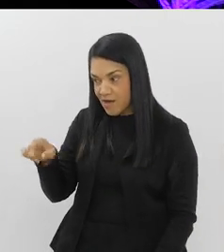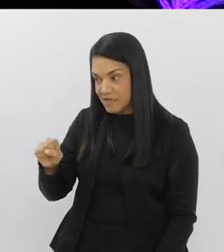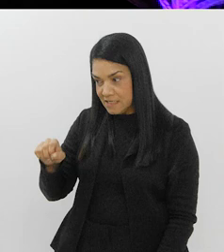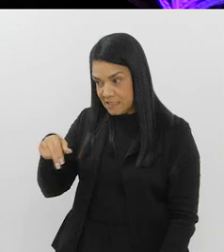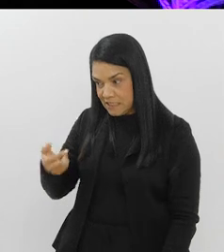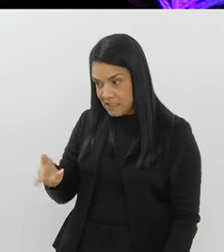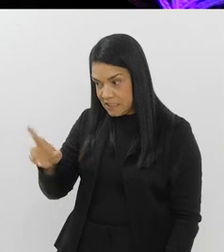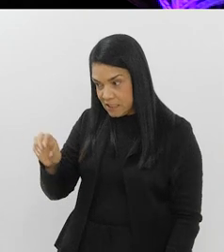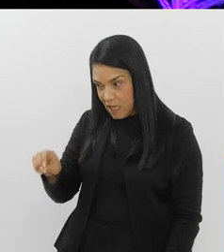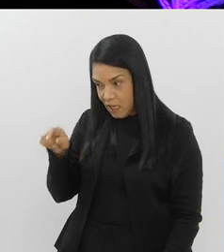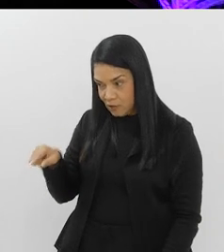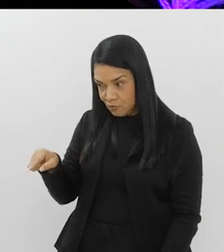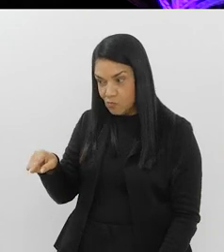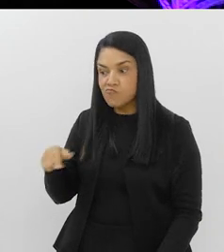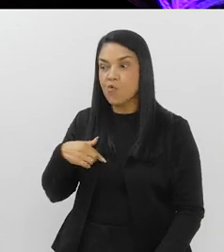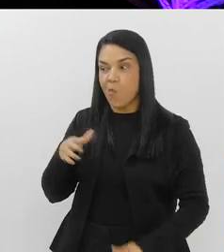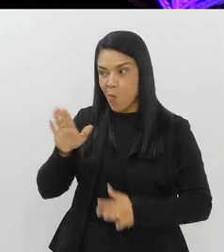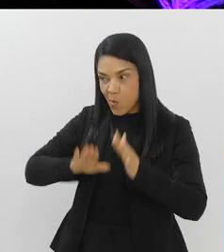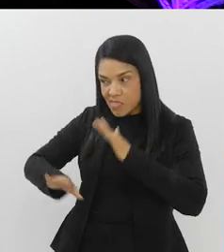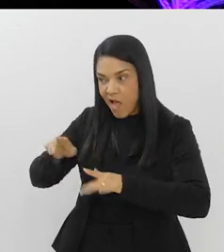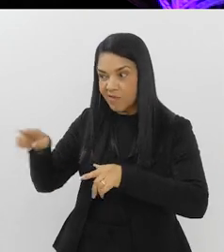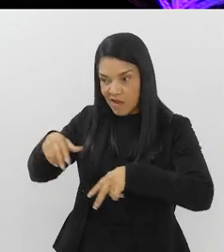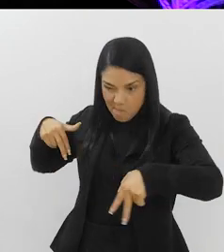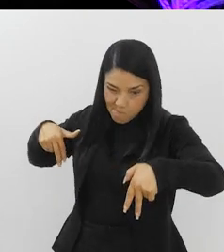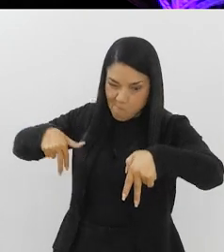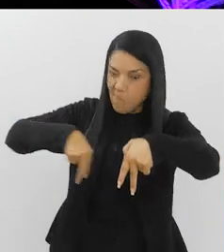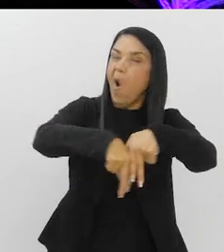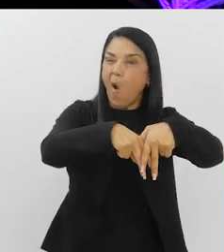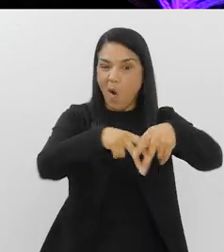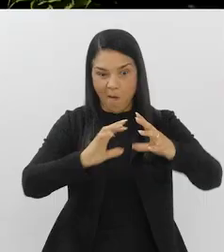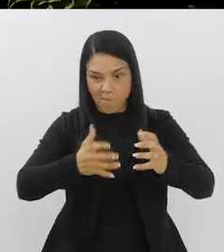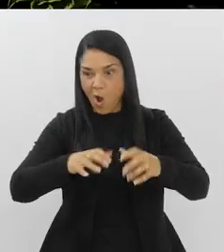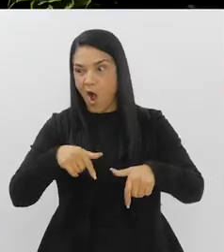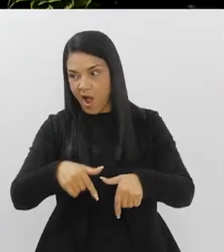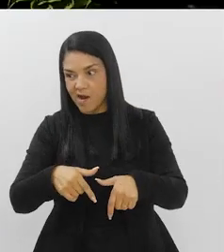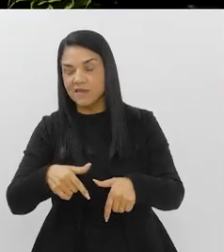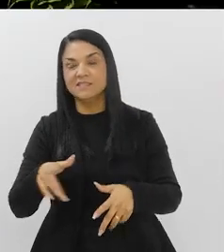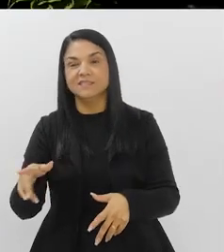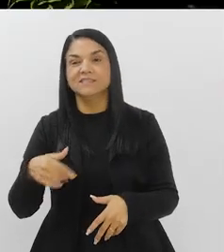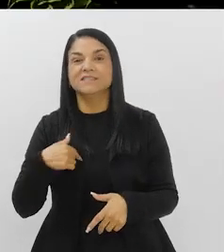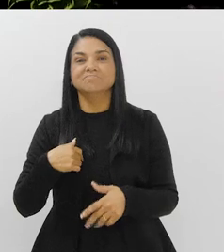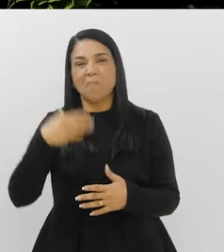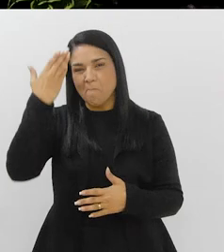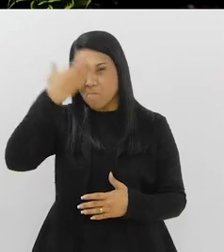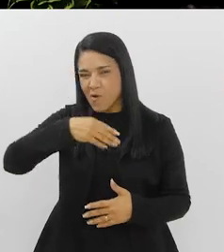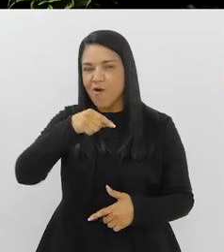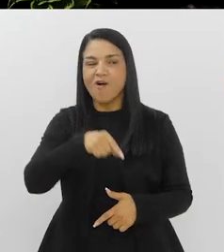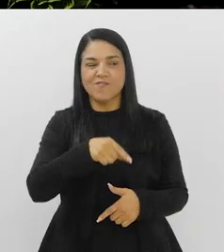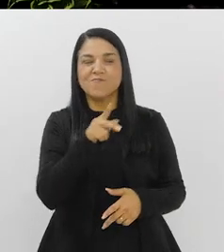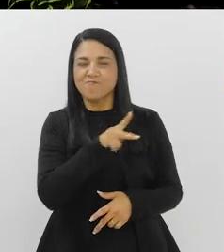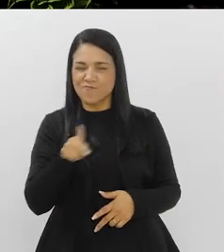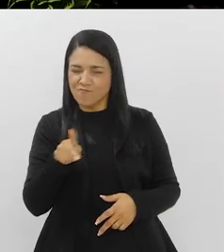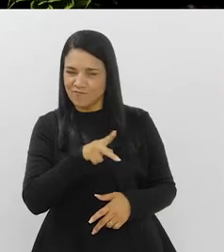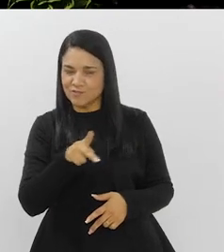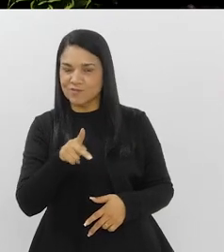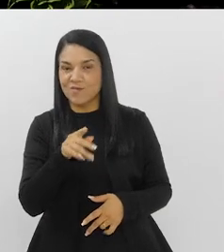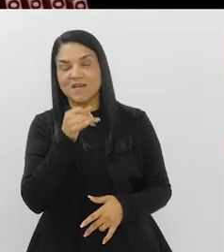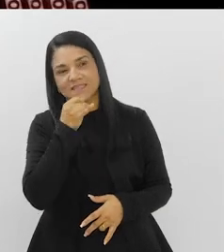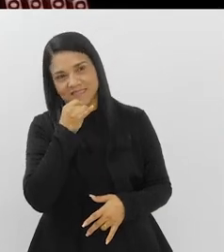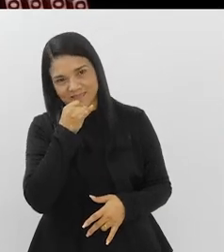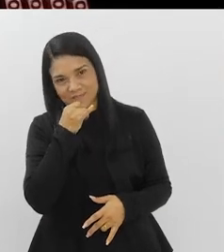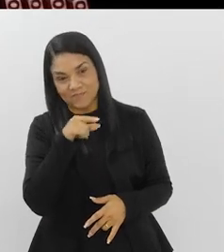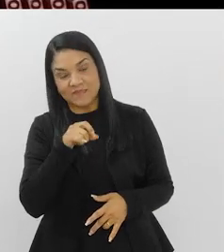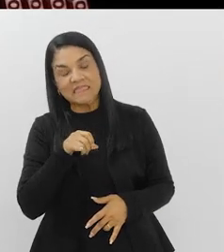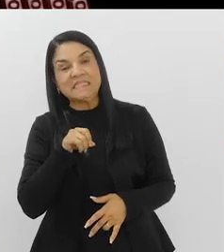ó bola no sando sando na marcação Cuidado que ele vai entrar para então ass e a prova de que esse professor por